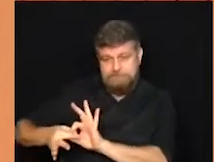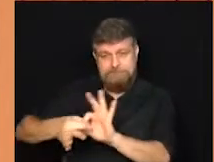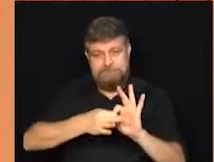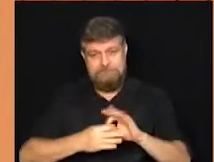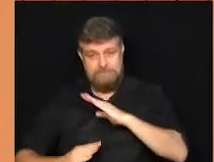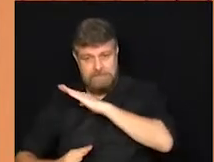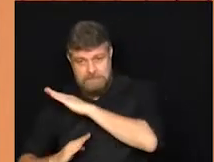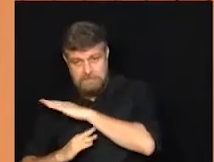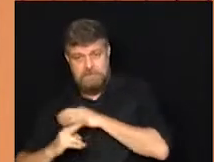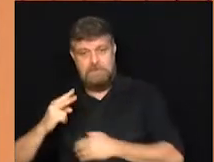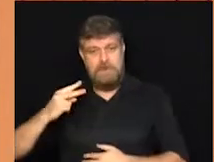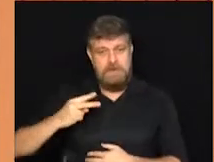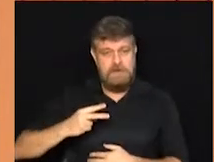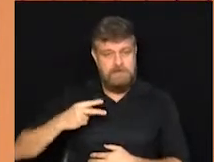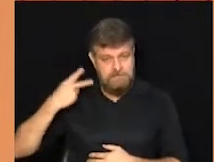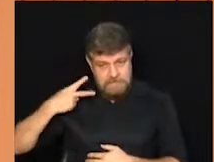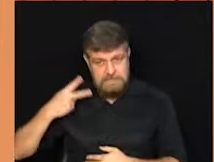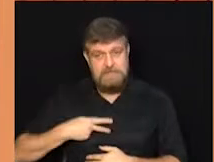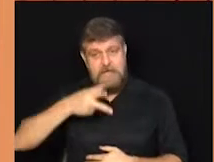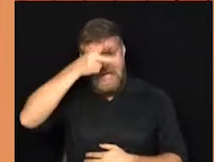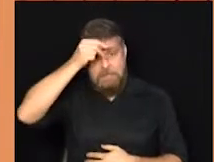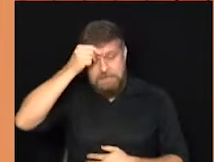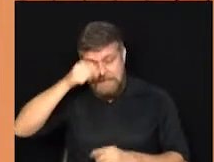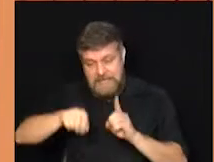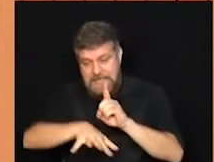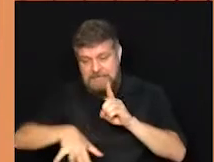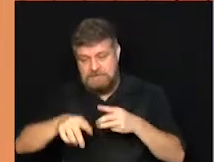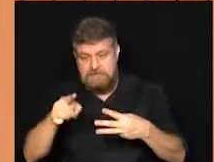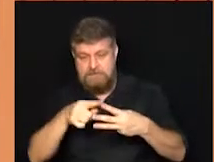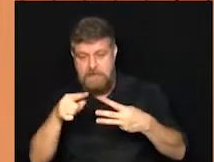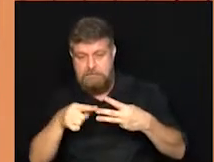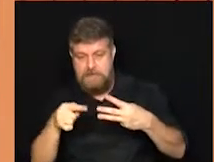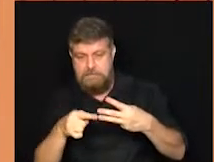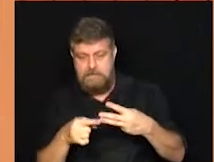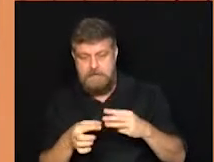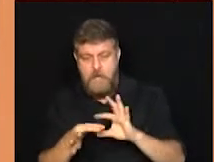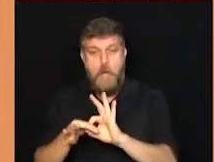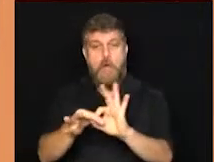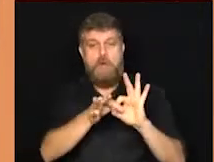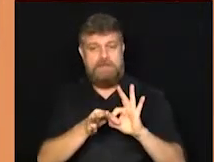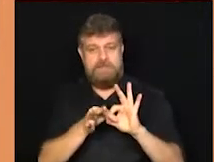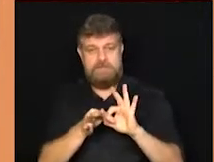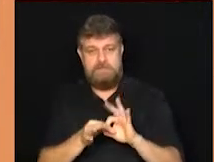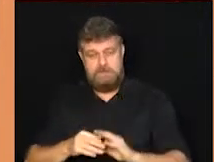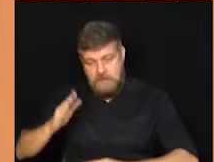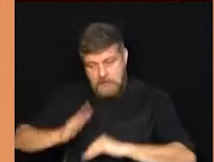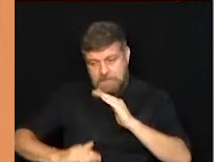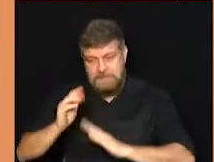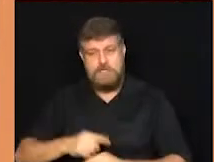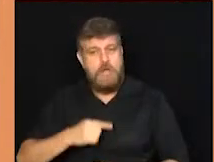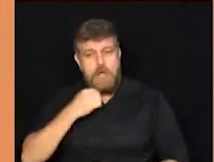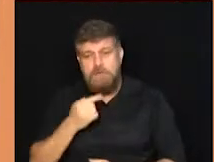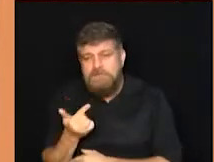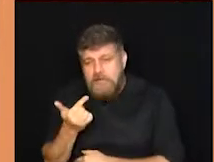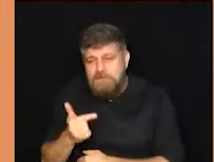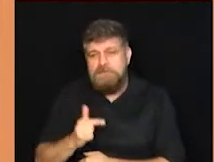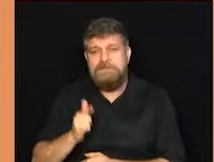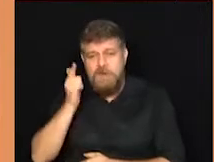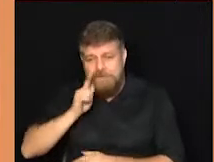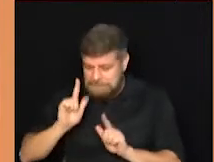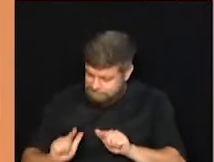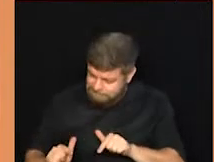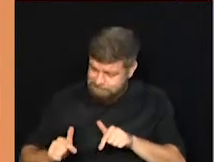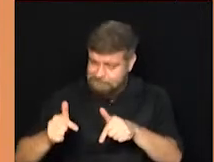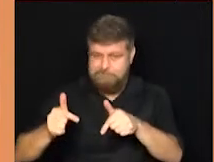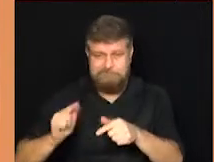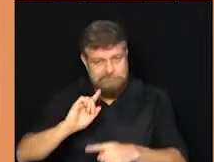Executivo, Legislativo e a sociedade civil. Então, quando a gente faz isso, eu não tenho dúvidas de que a gente consegue chegar mais longe e atender,